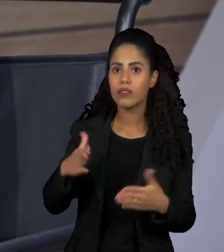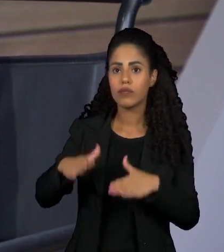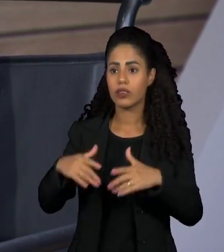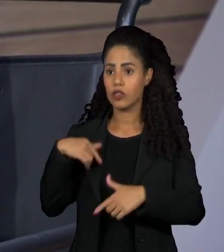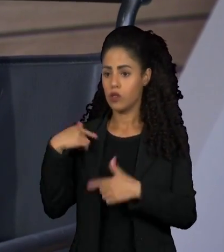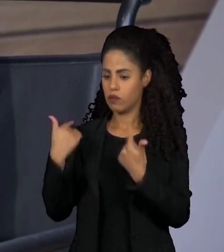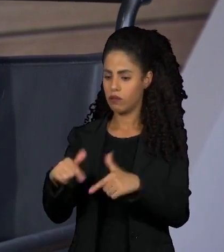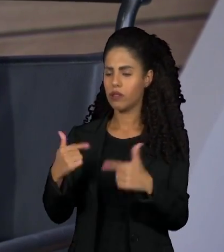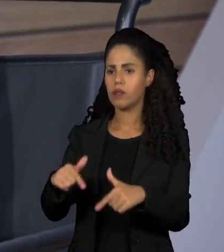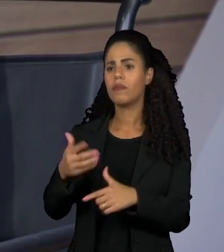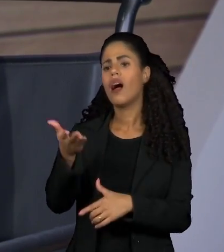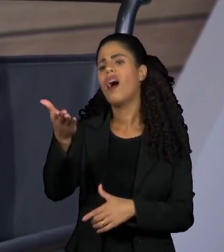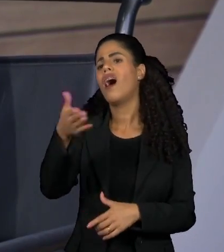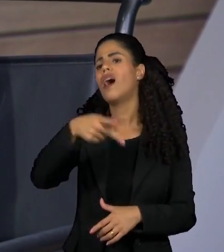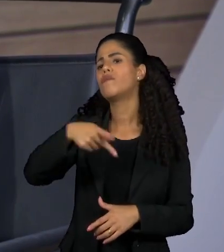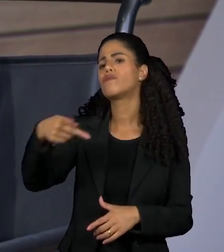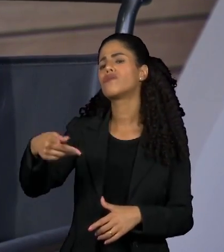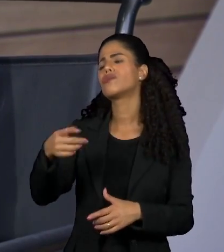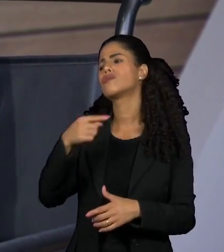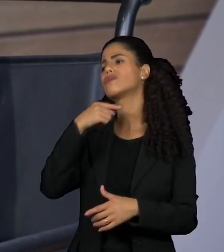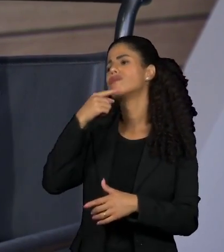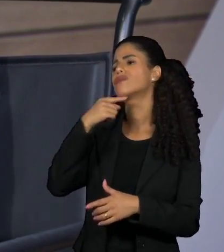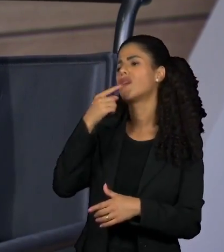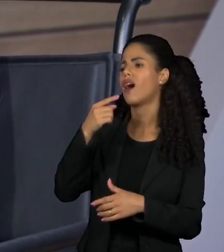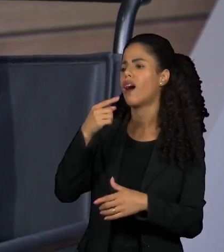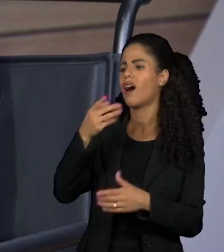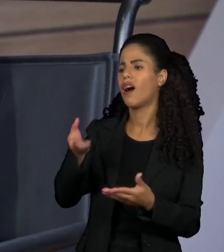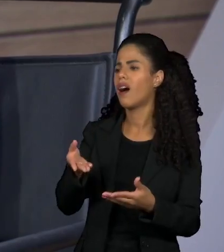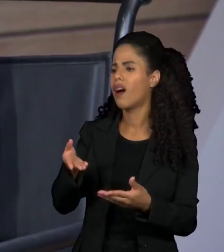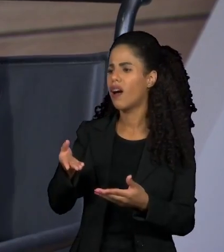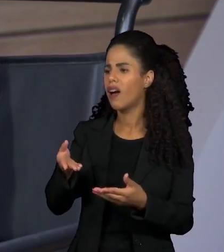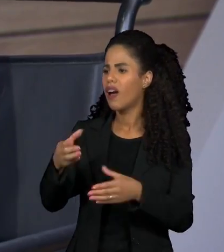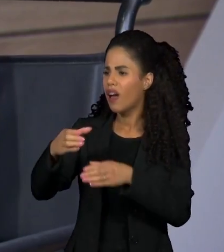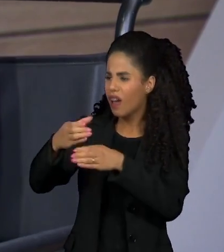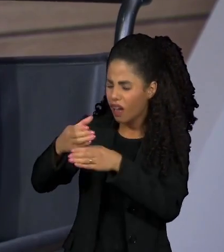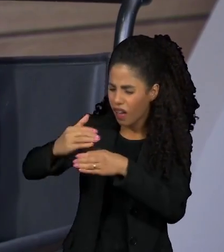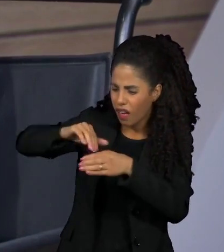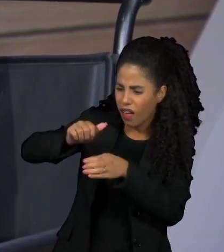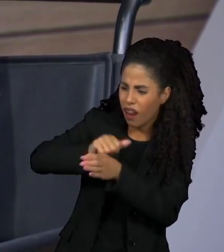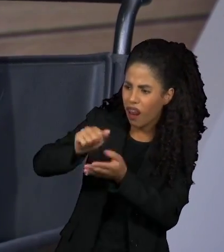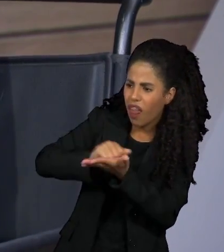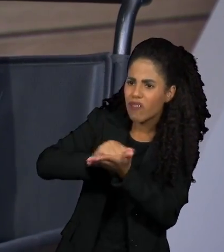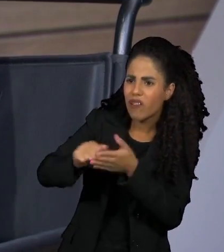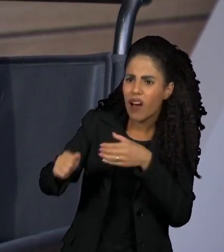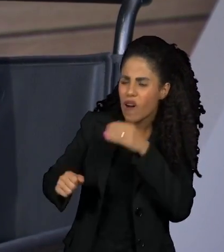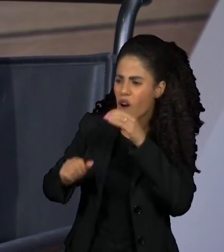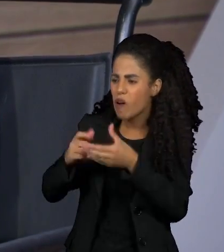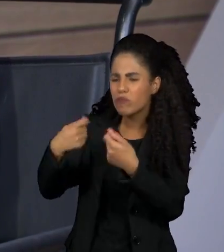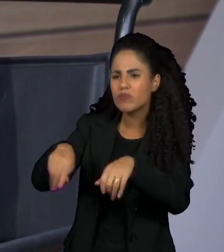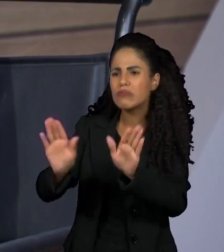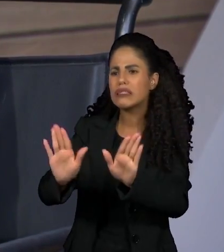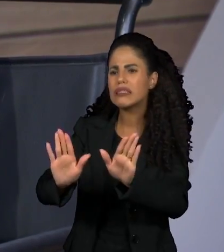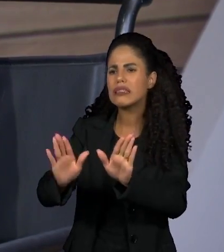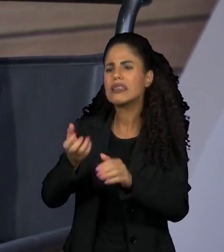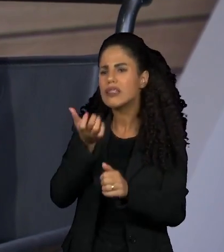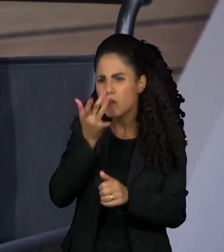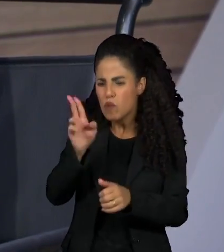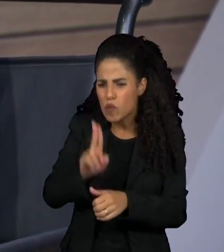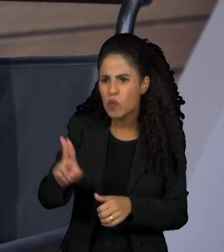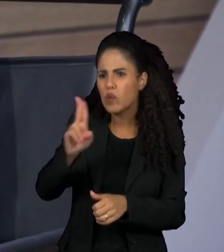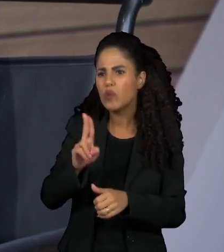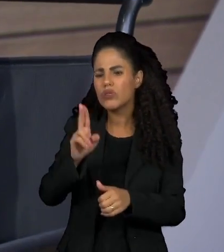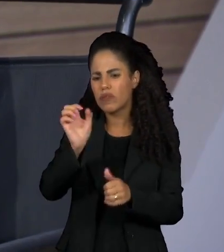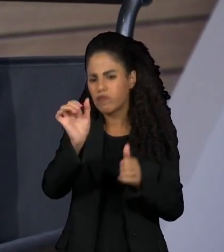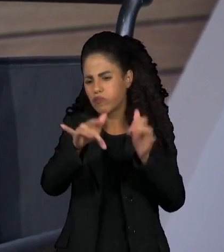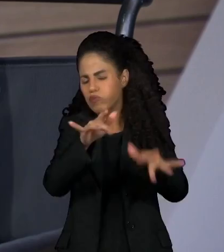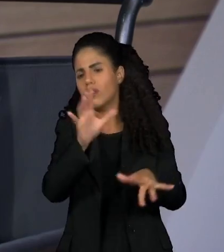as pessoas falam, ai, professora, mas não tem quem lave um copo, não tem quem lave o copo, então a gente põe plástico descartável. Mas eu acho essa coisa de você